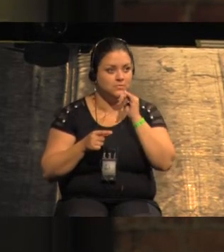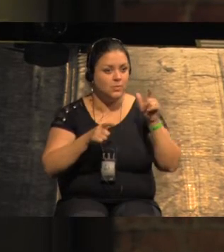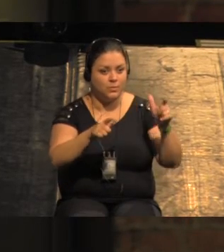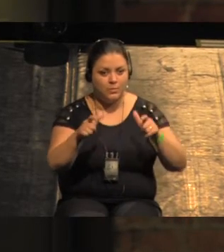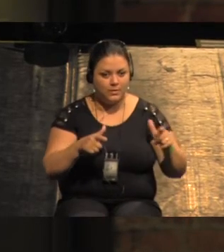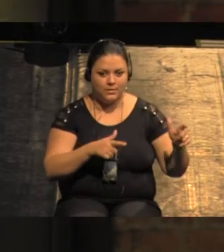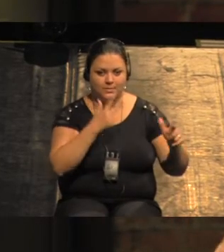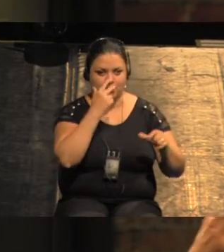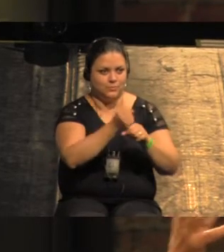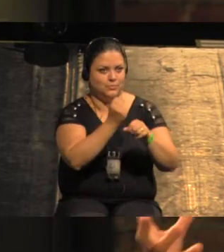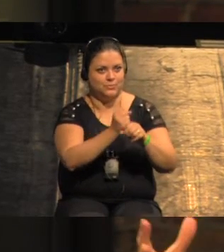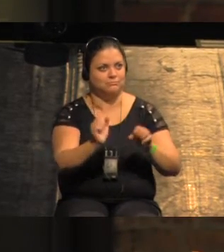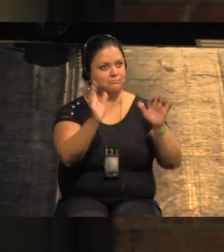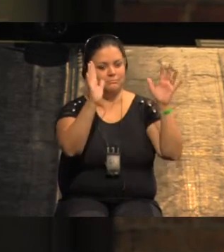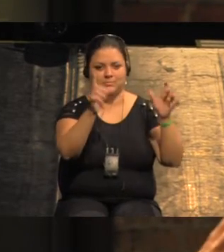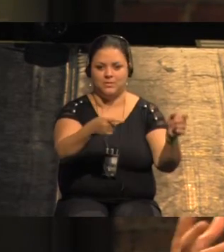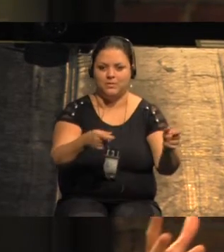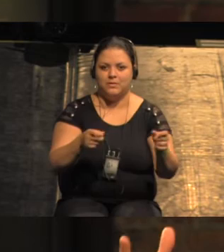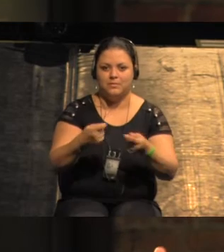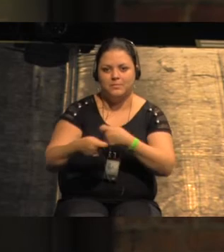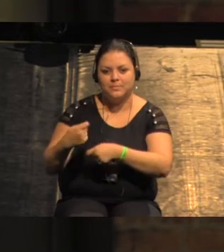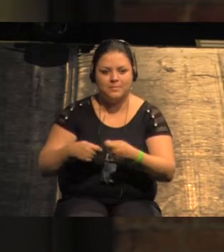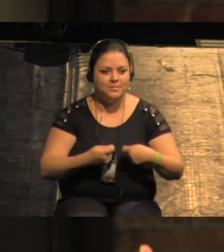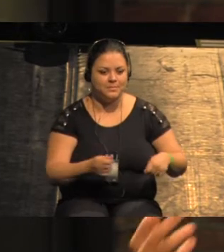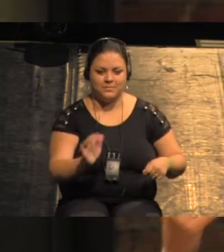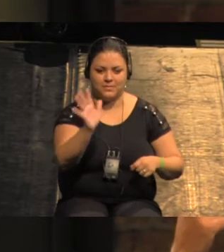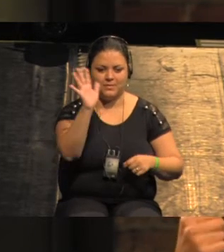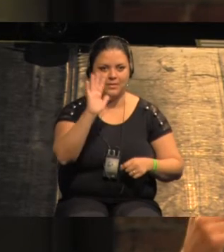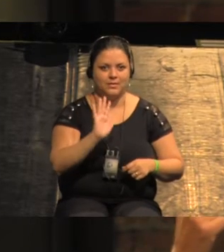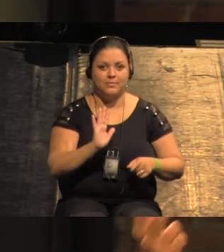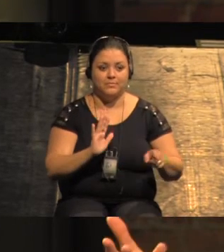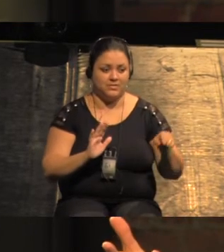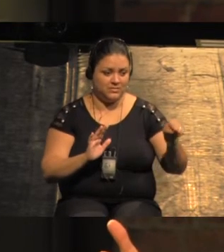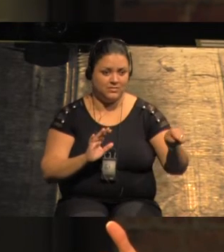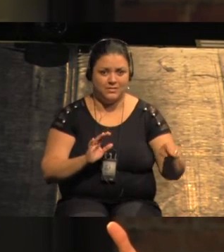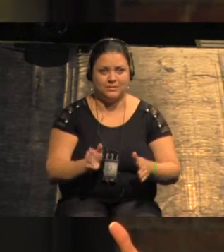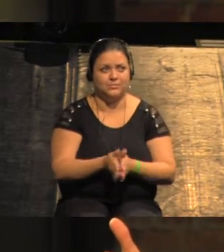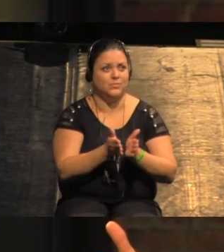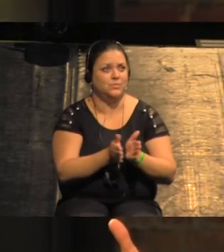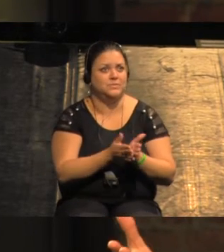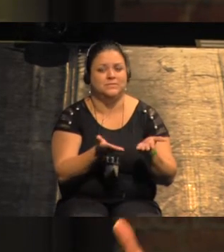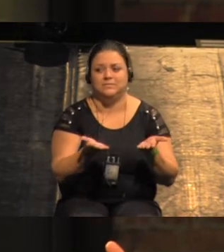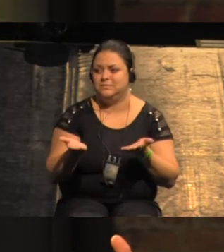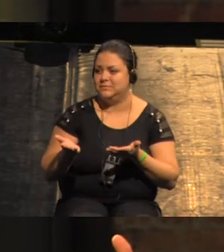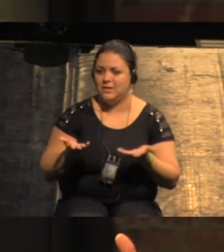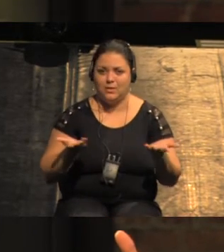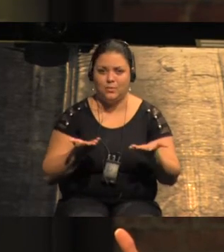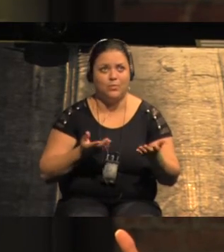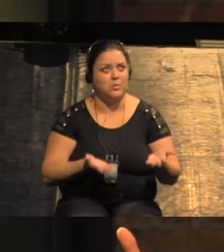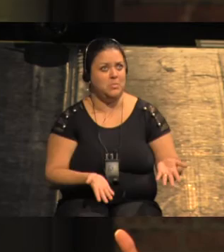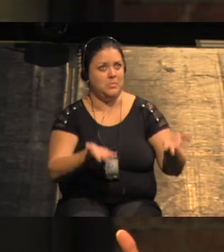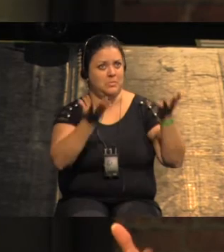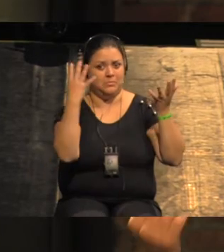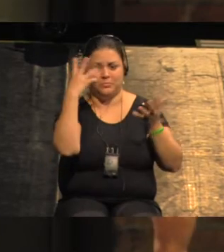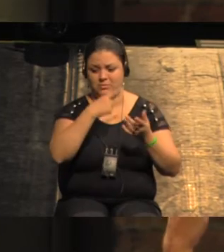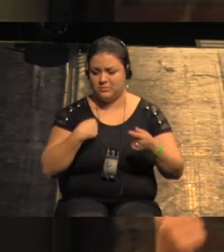O segundo se o lugar valoriza, os serviços locais valorizam, pode ser que esse lugar não seja mais acessível para esse